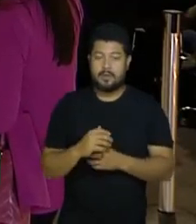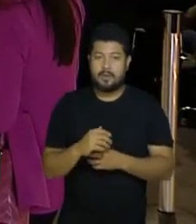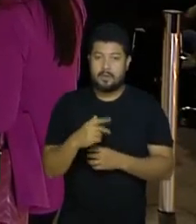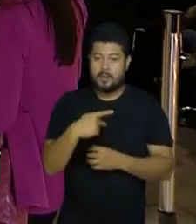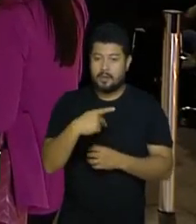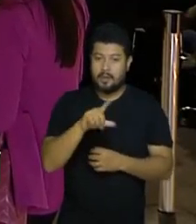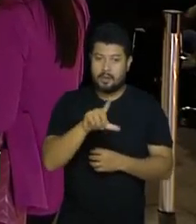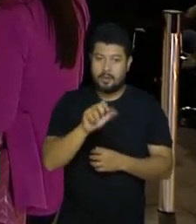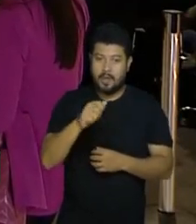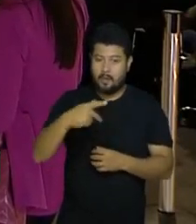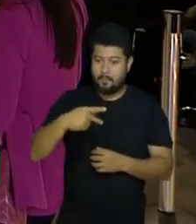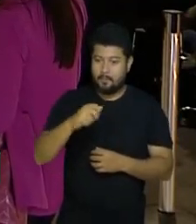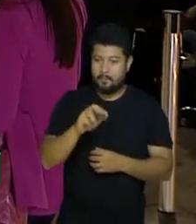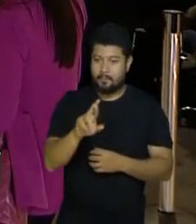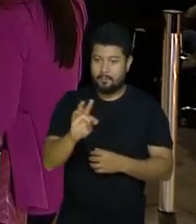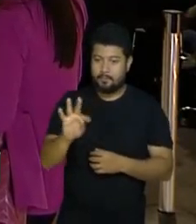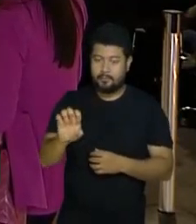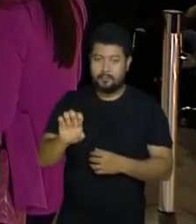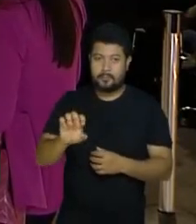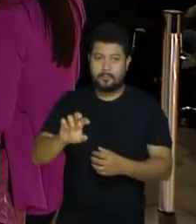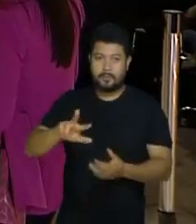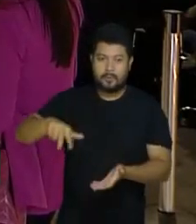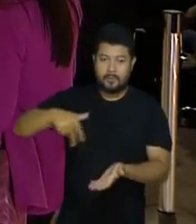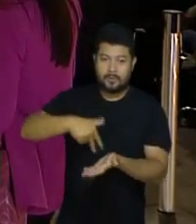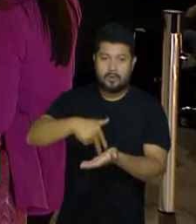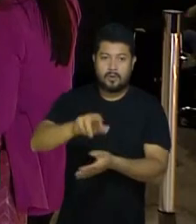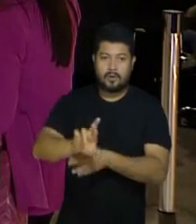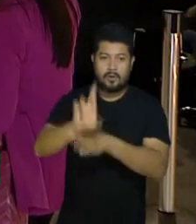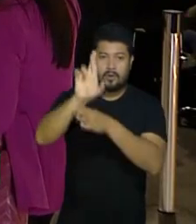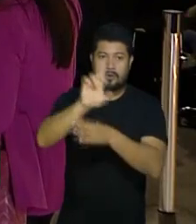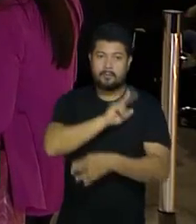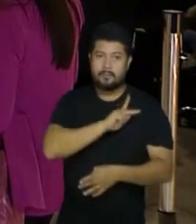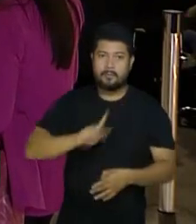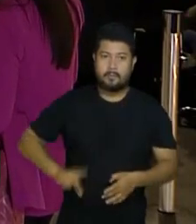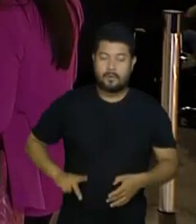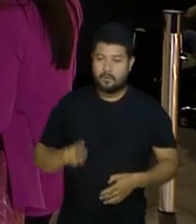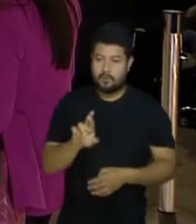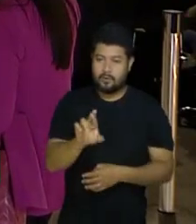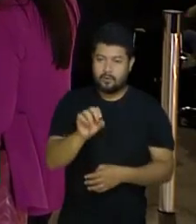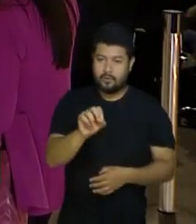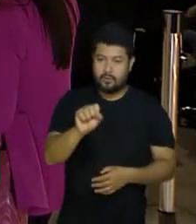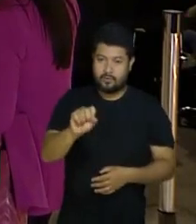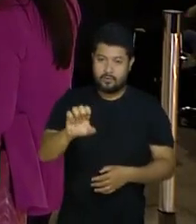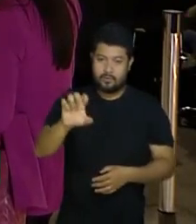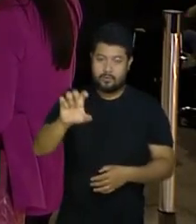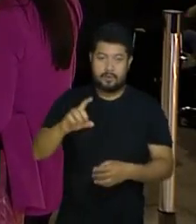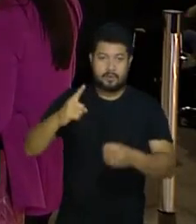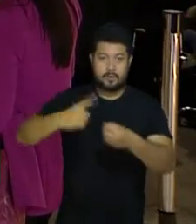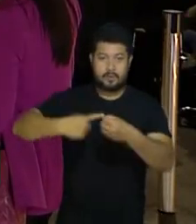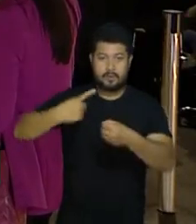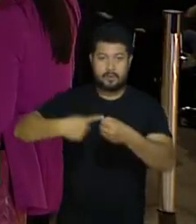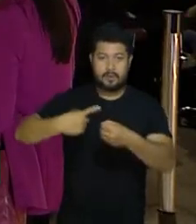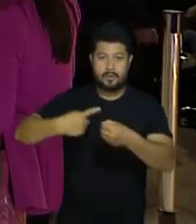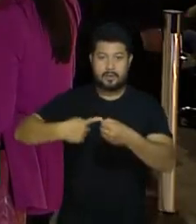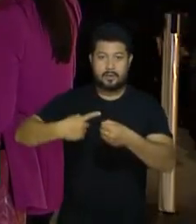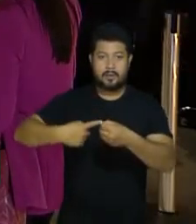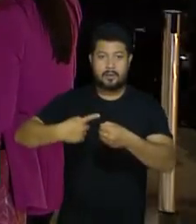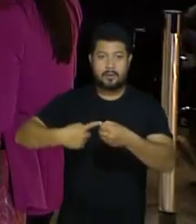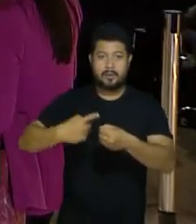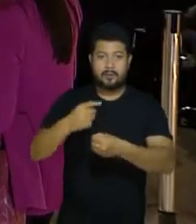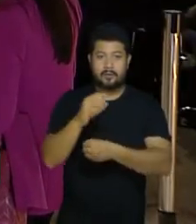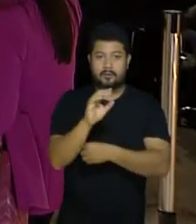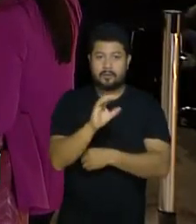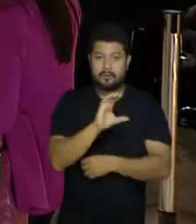a instituição. Representante, presidente, Rose Maria Figueiredo, município de Camboriú.